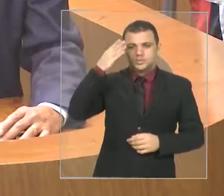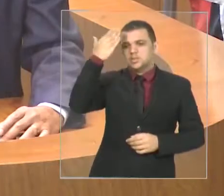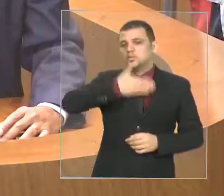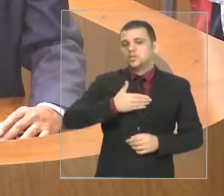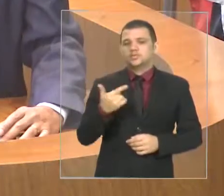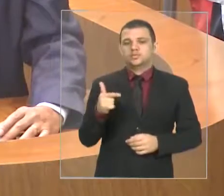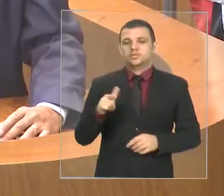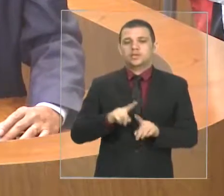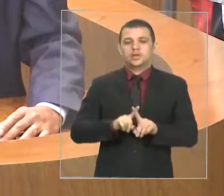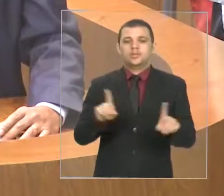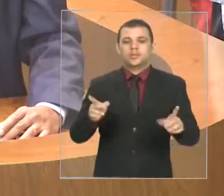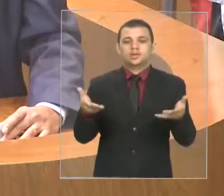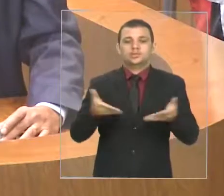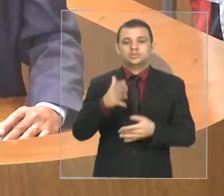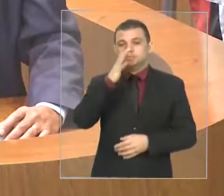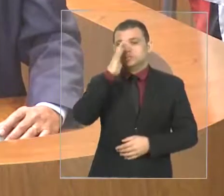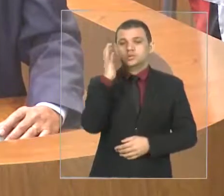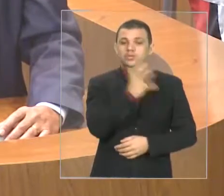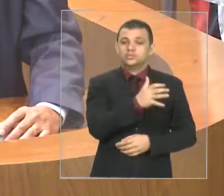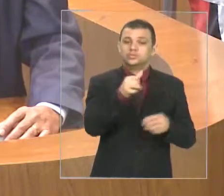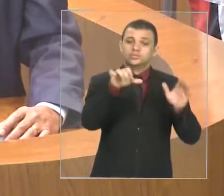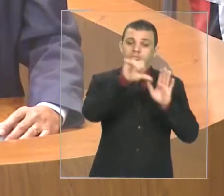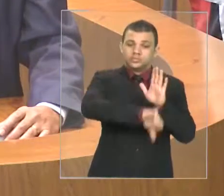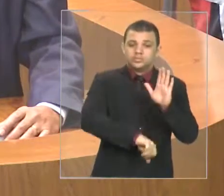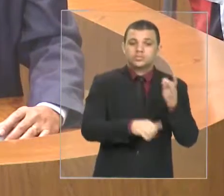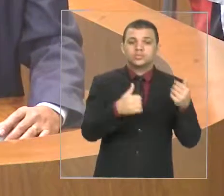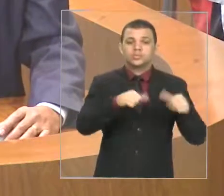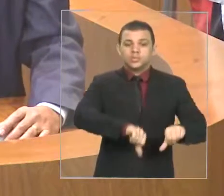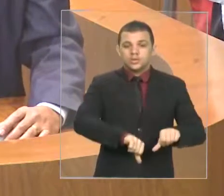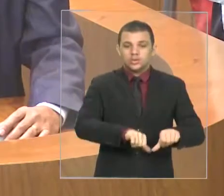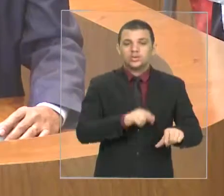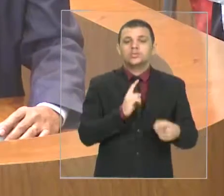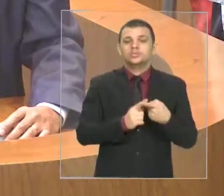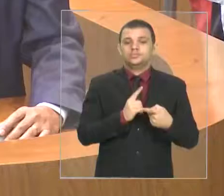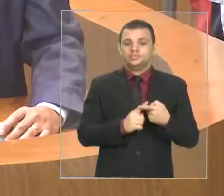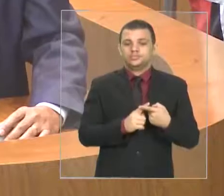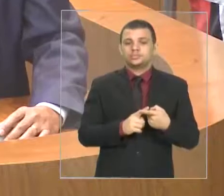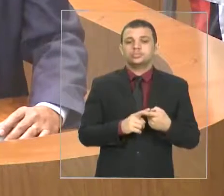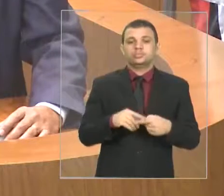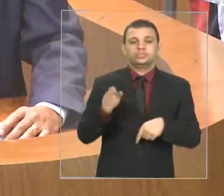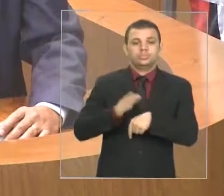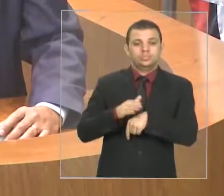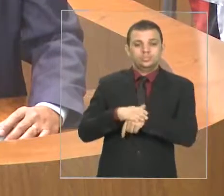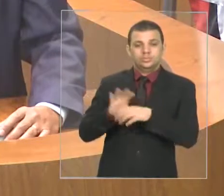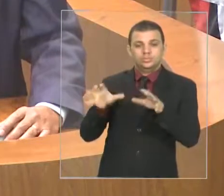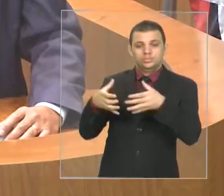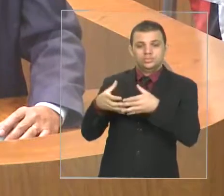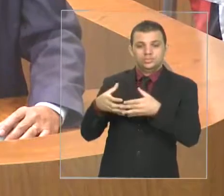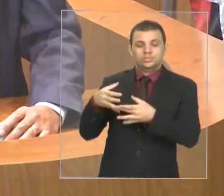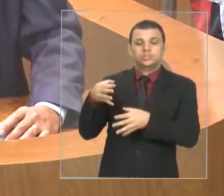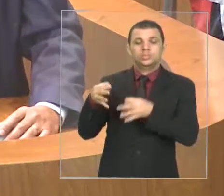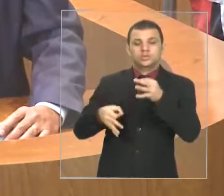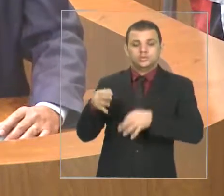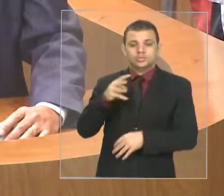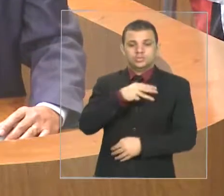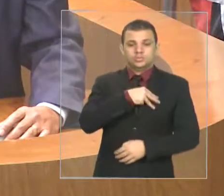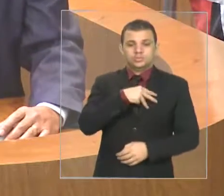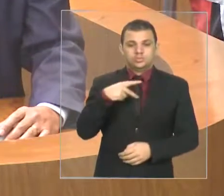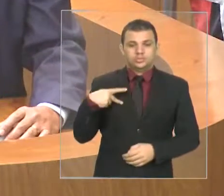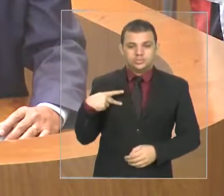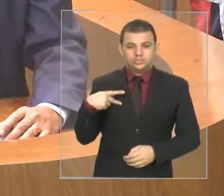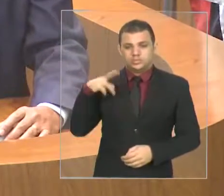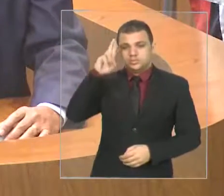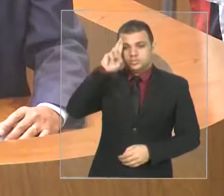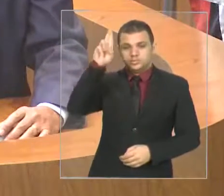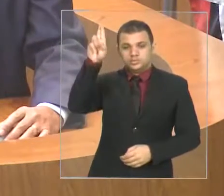denúncia grave, apresentada pelo chefe do Ministério Público